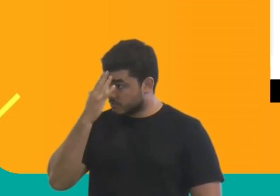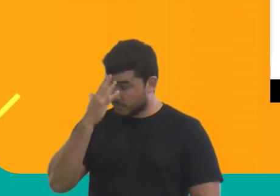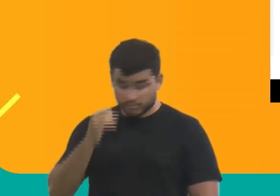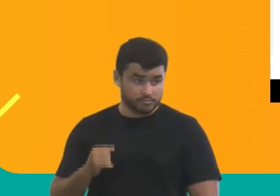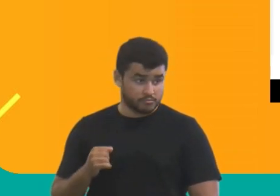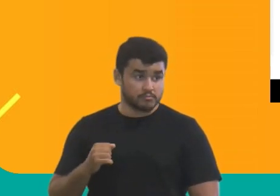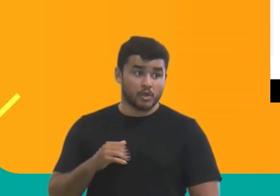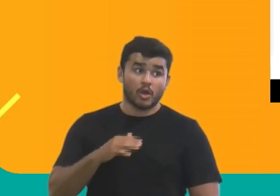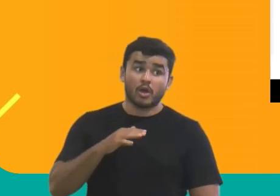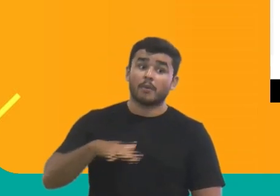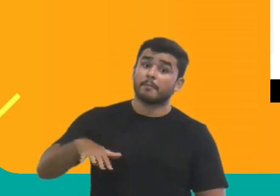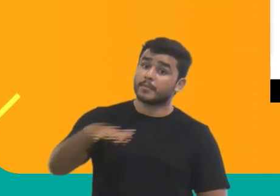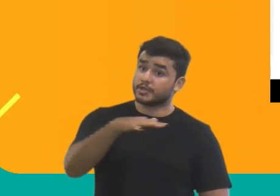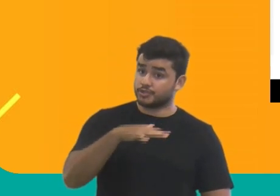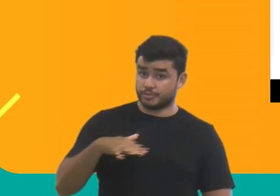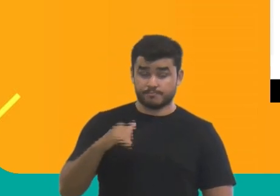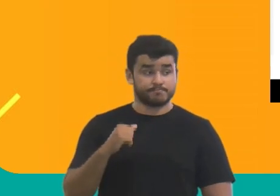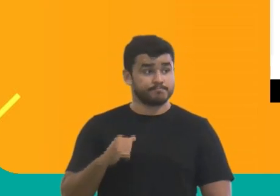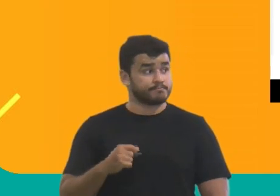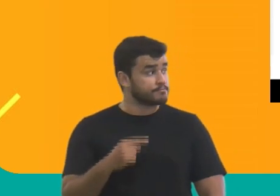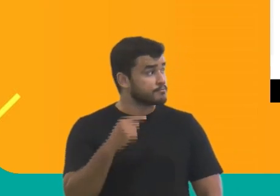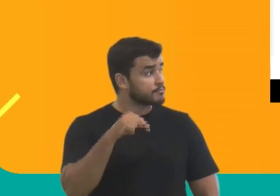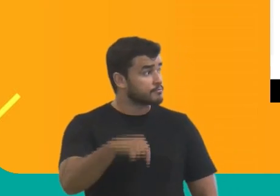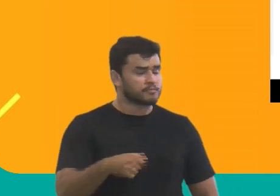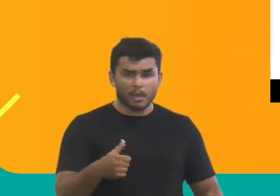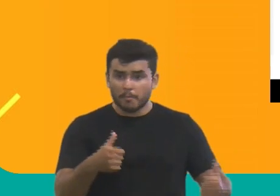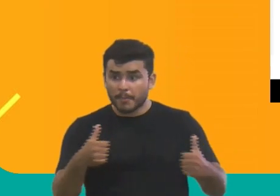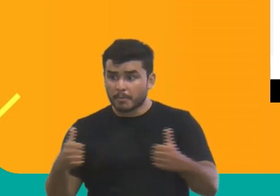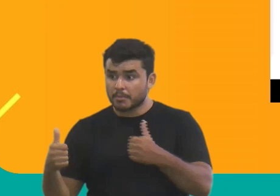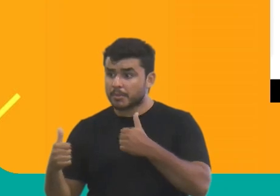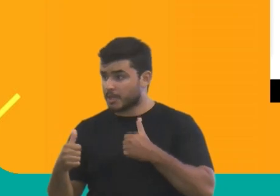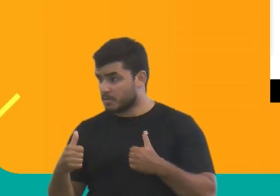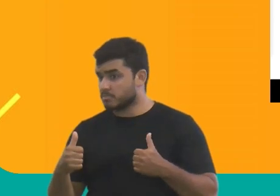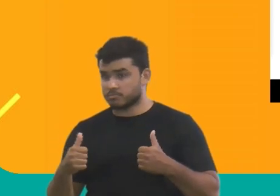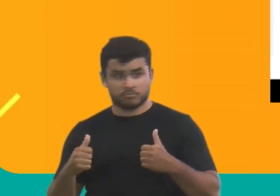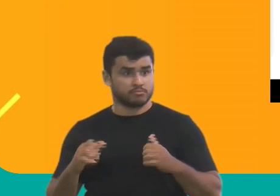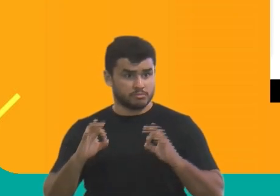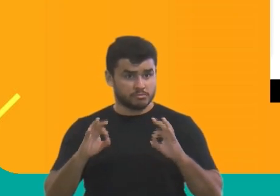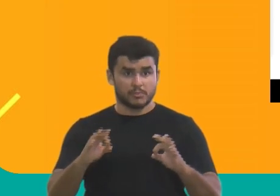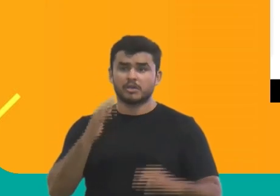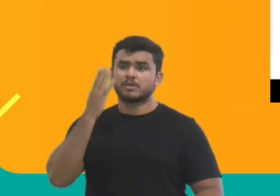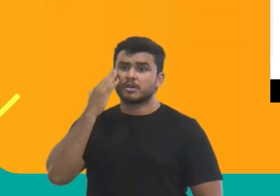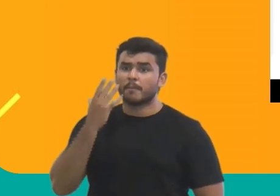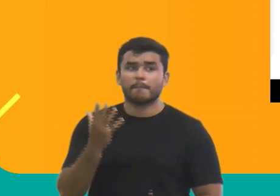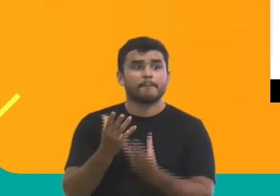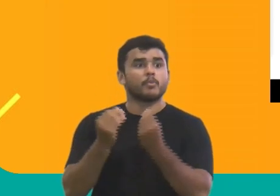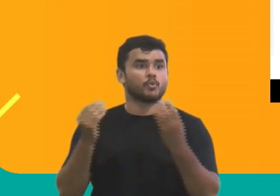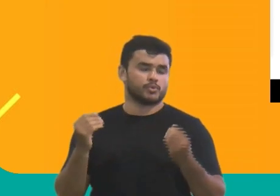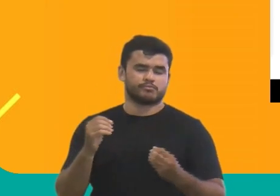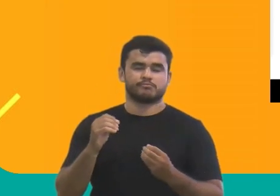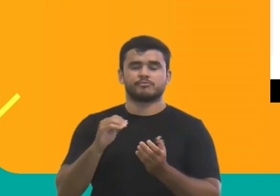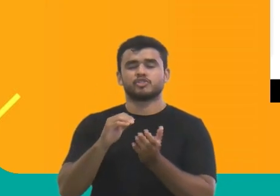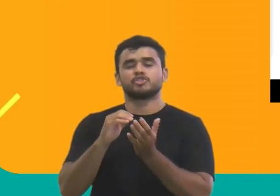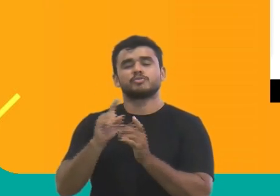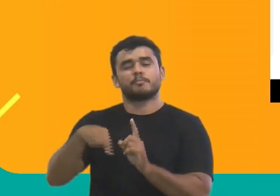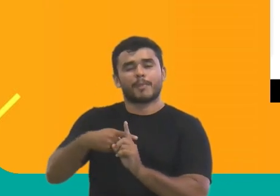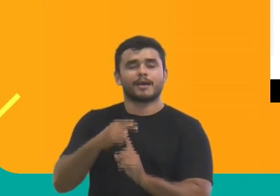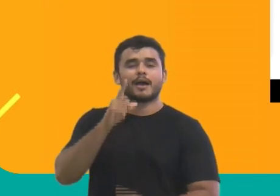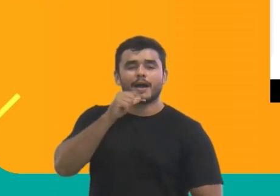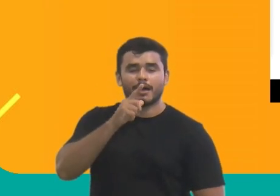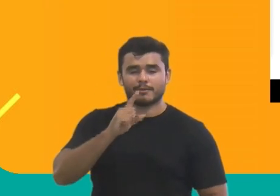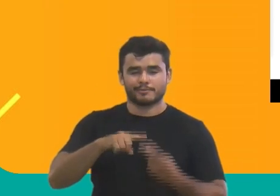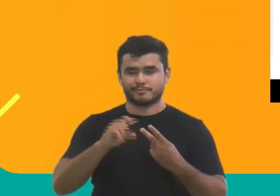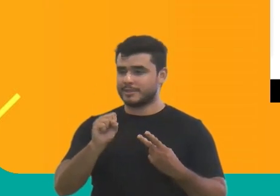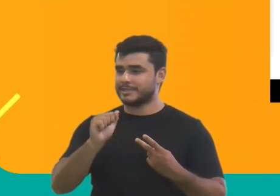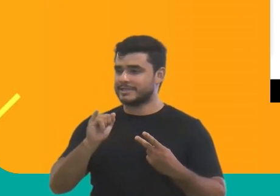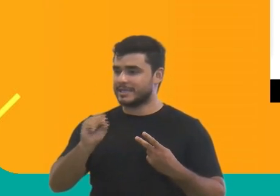meio é o ambiente. O ambiente que está hiper, cheio de solutos, ele vai ter uma